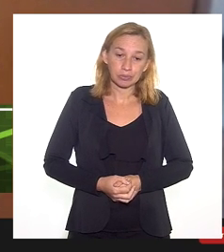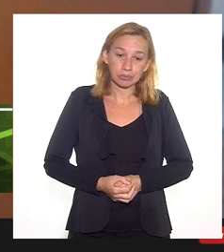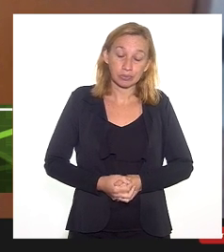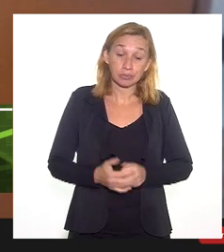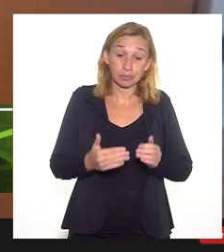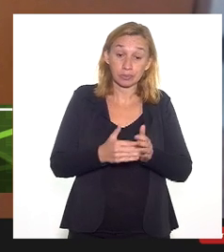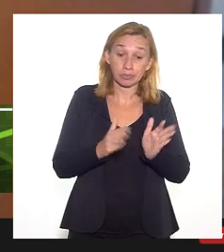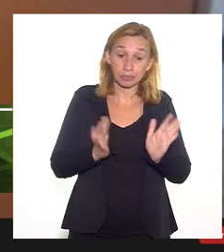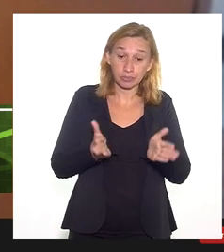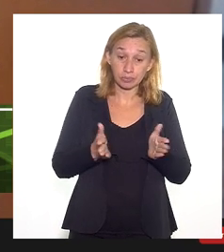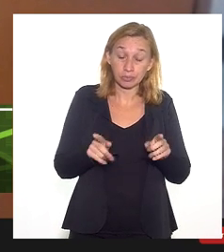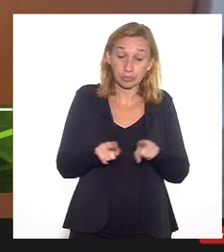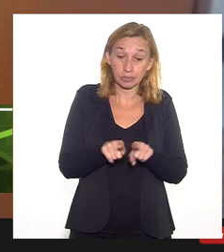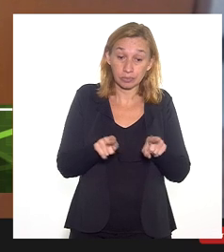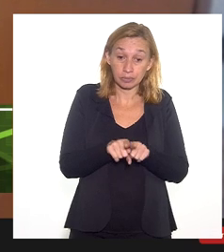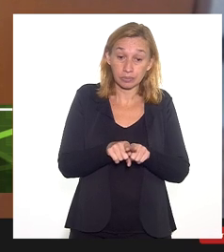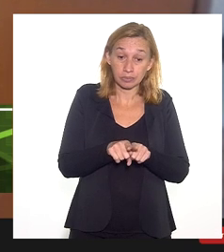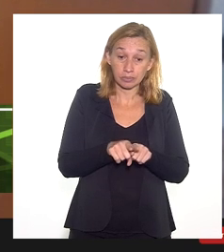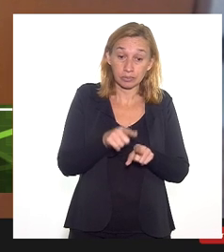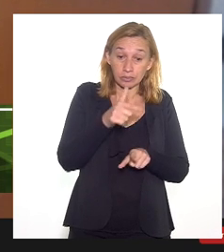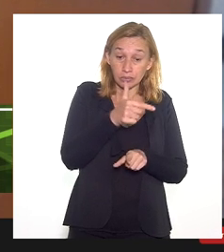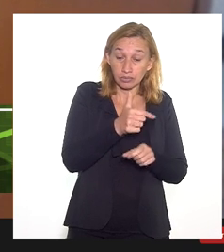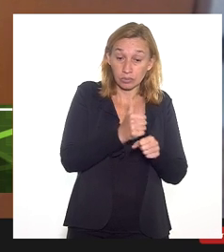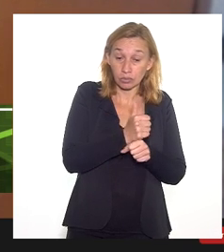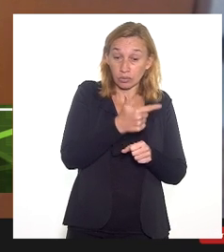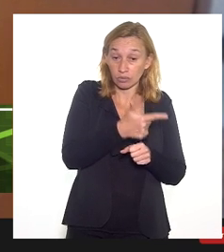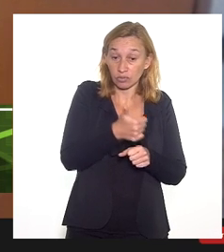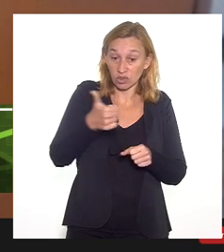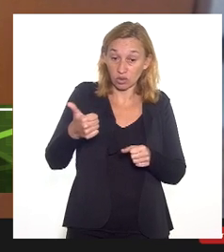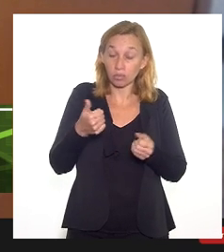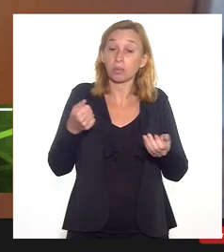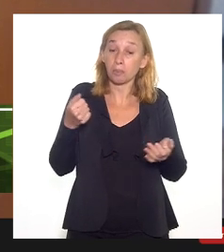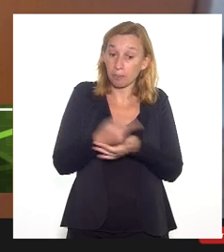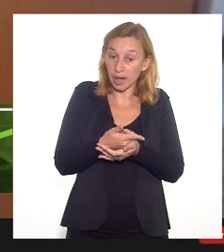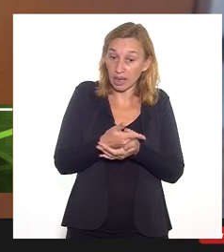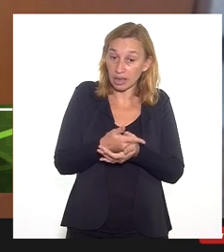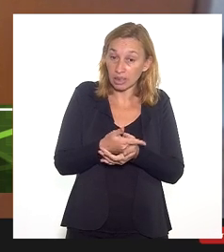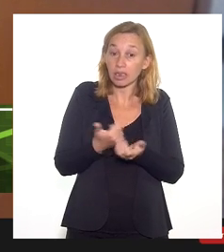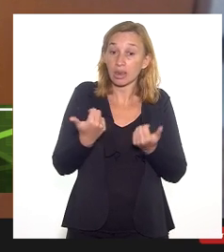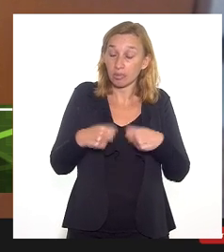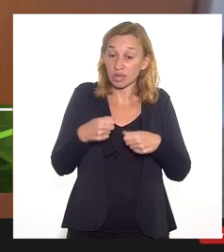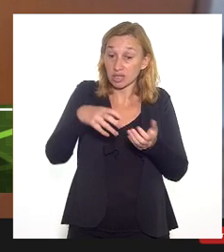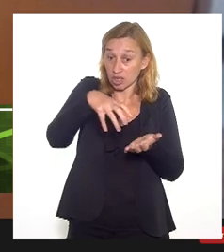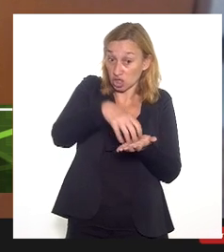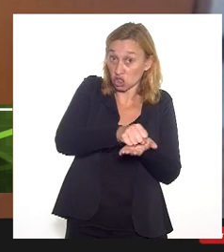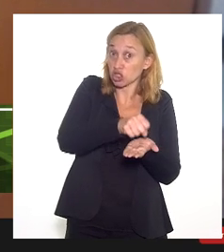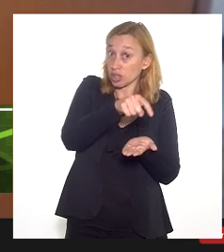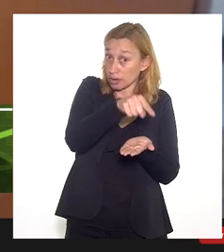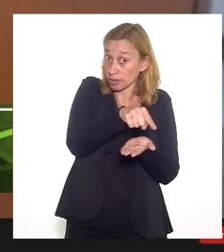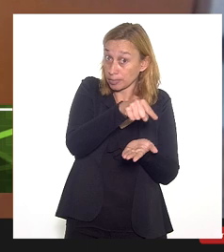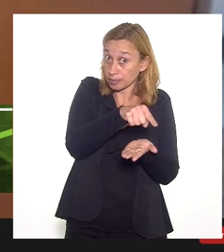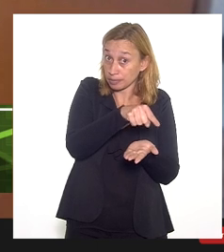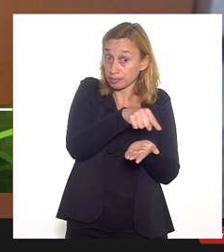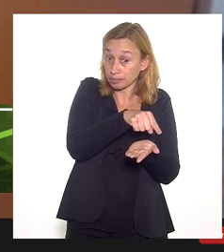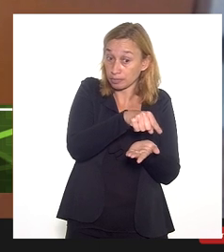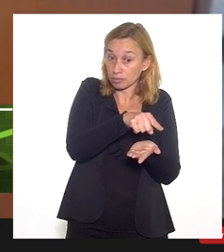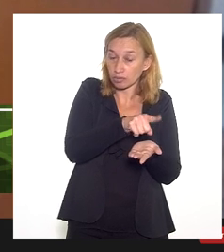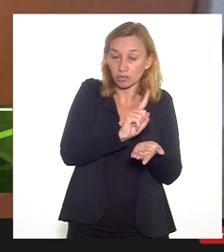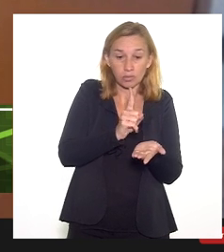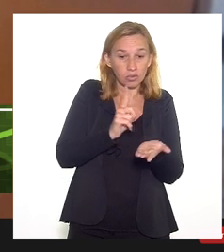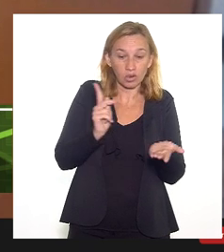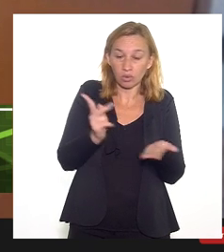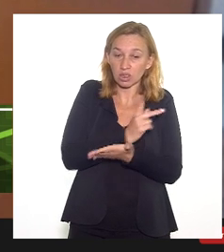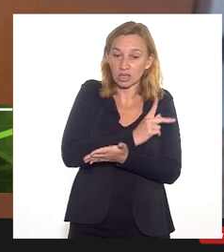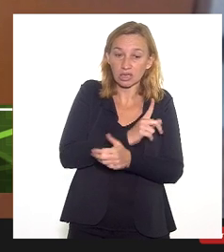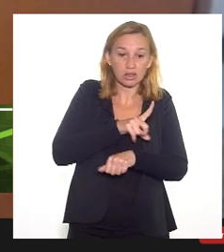Até agora também as contas de 2021 foram pagas. Portanto, é preciso fazer esse registro que não está ocorrendo